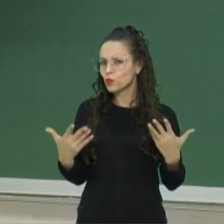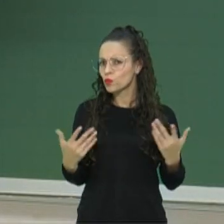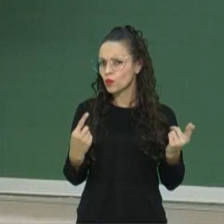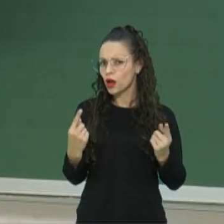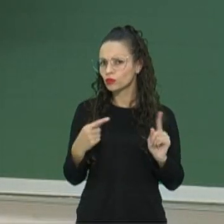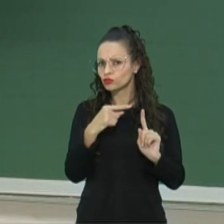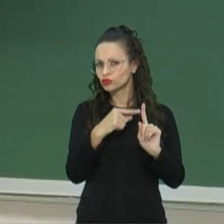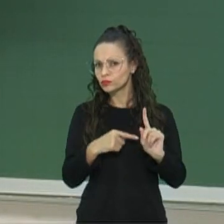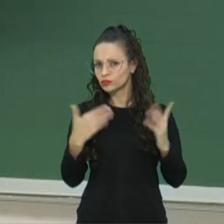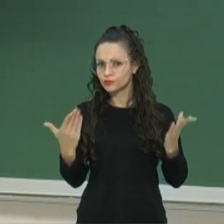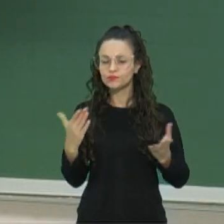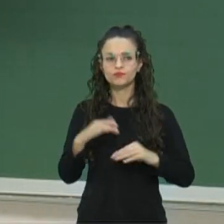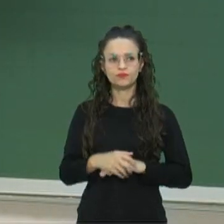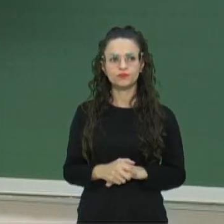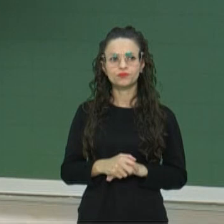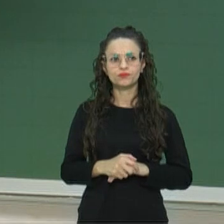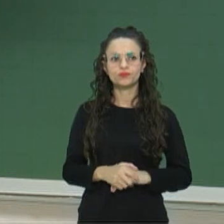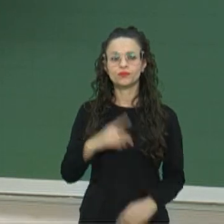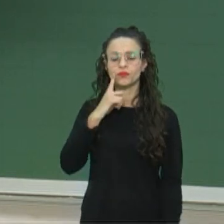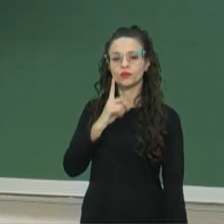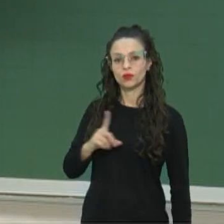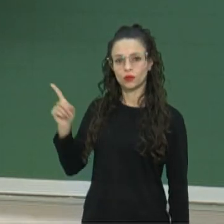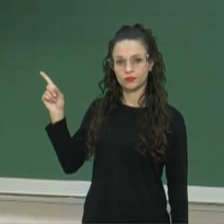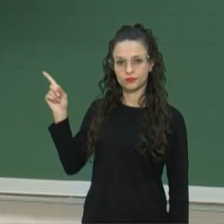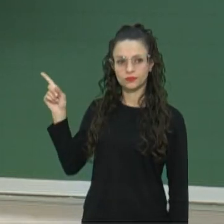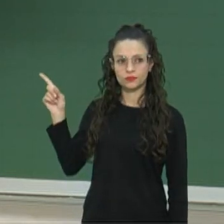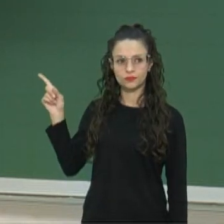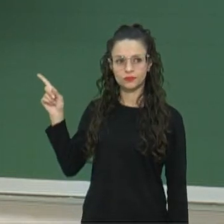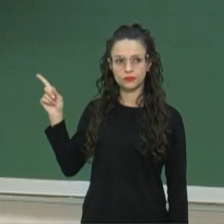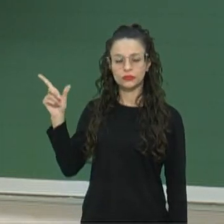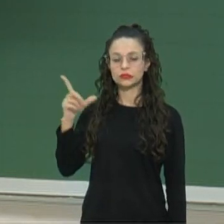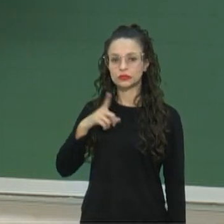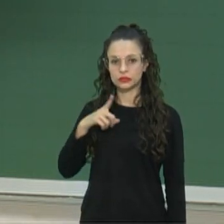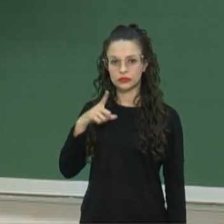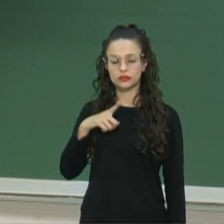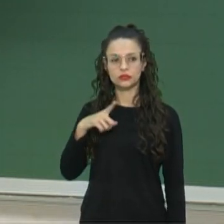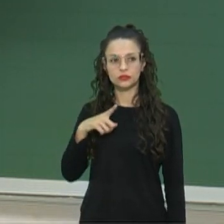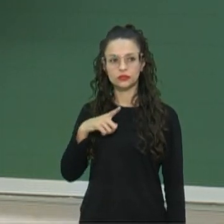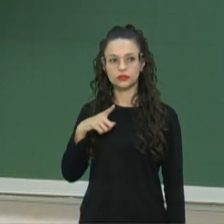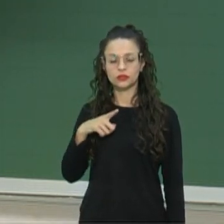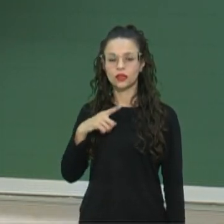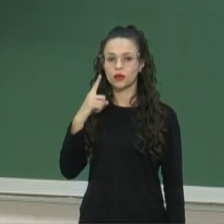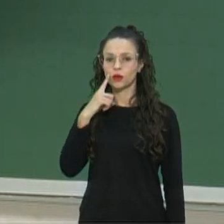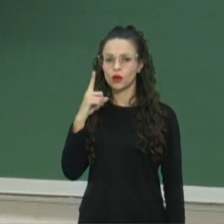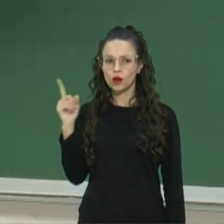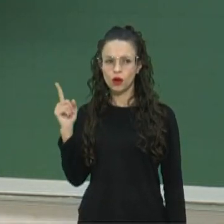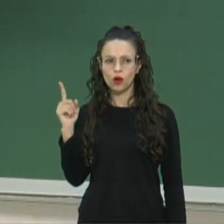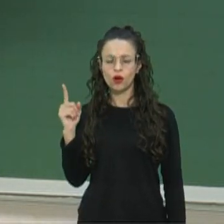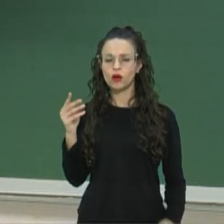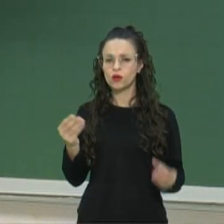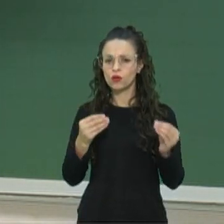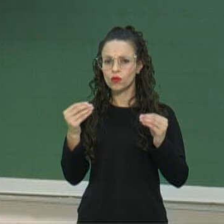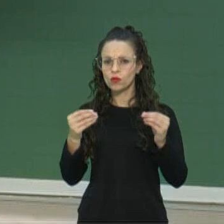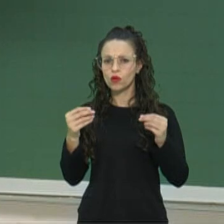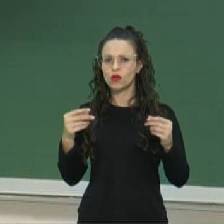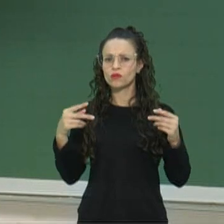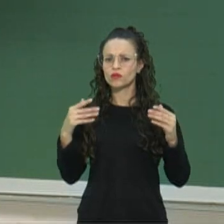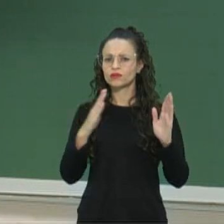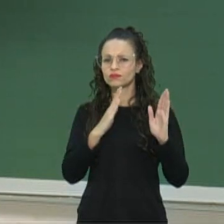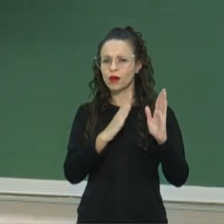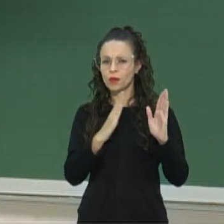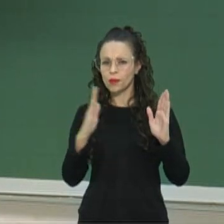tá certo, pessoal? Bom, você pode ler, inclusive, tanto aqui pelo ciclo, pela ligação dupla também ali,